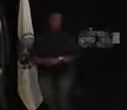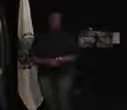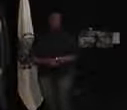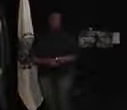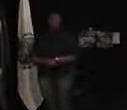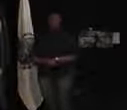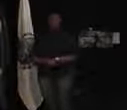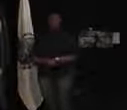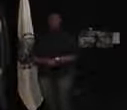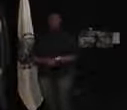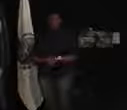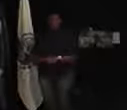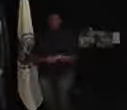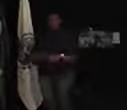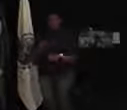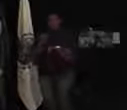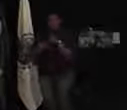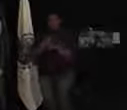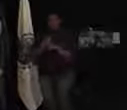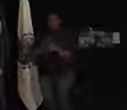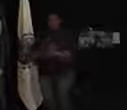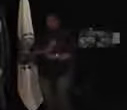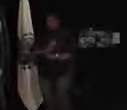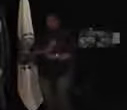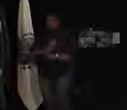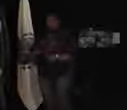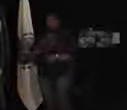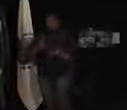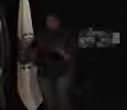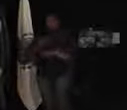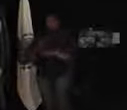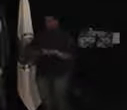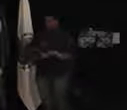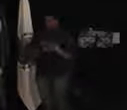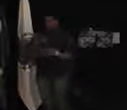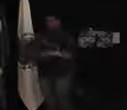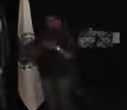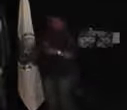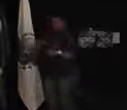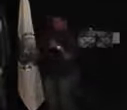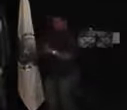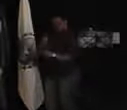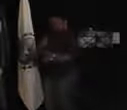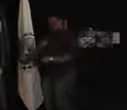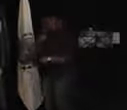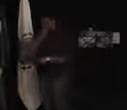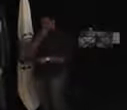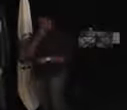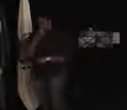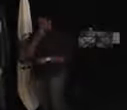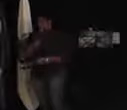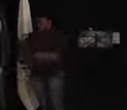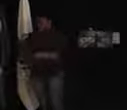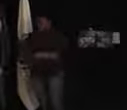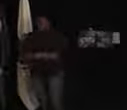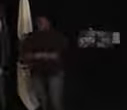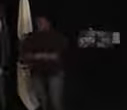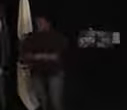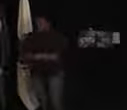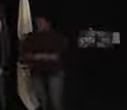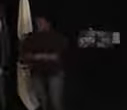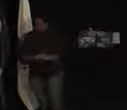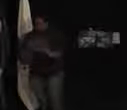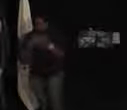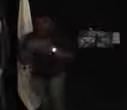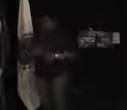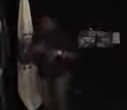no transtorno de humor, né? De transtorno de humor. Agora, assim, essa questão da oscilação no